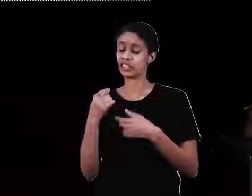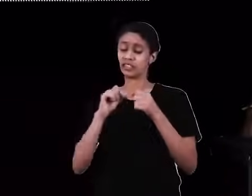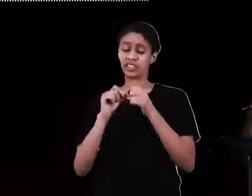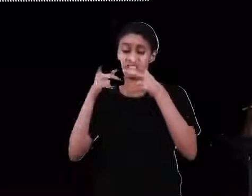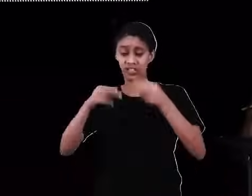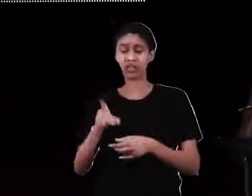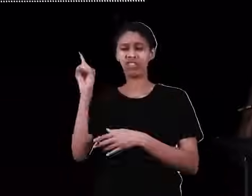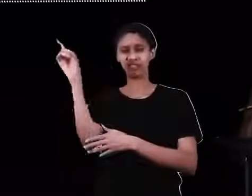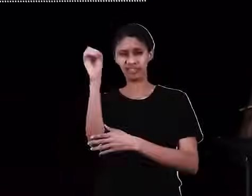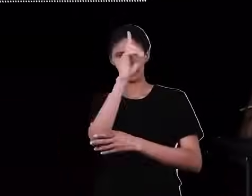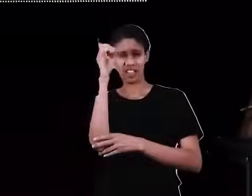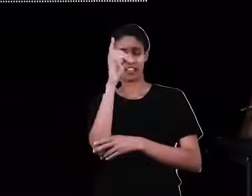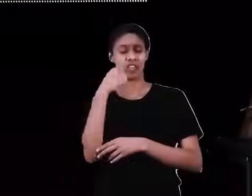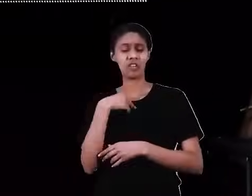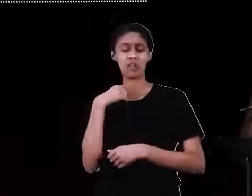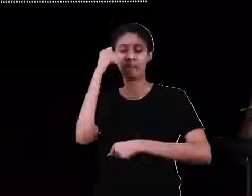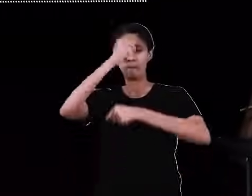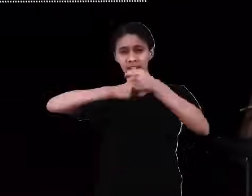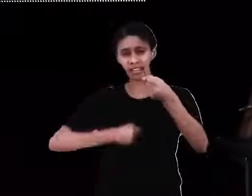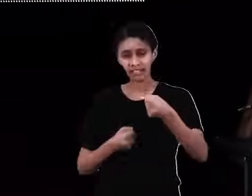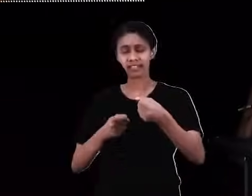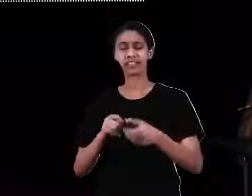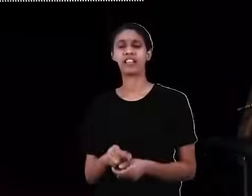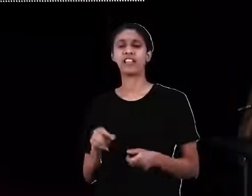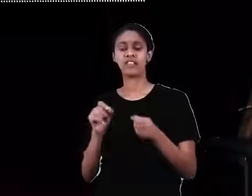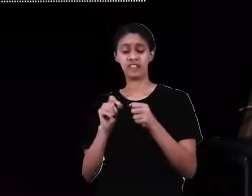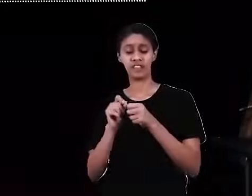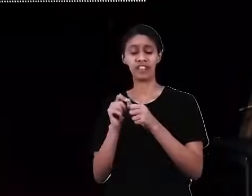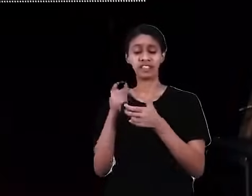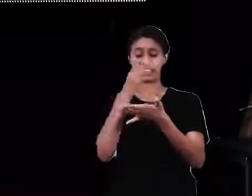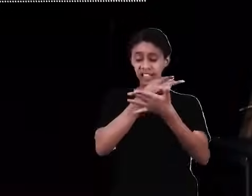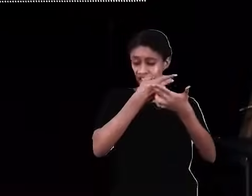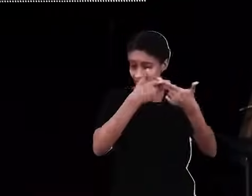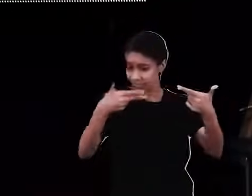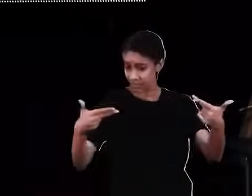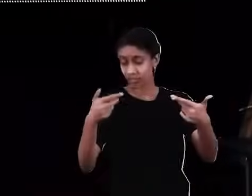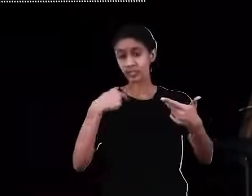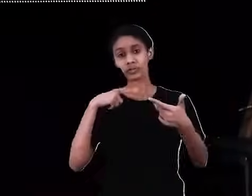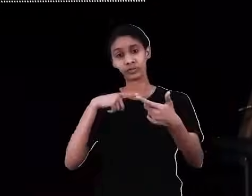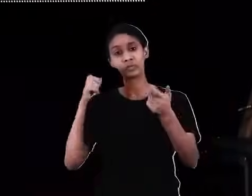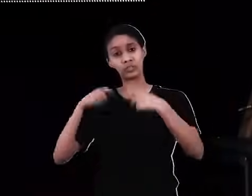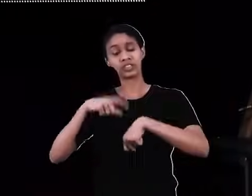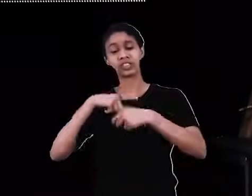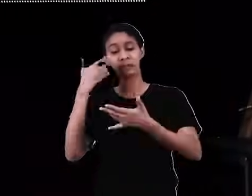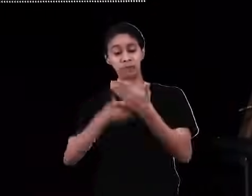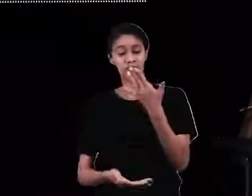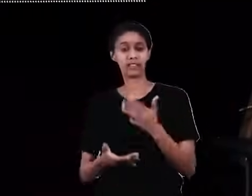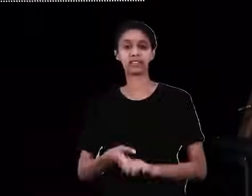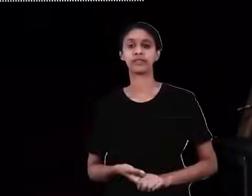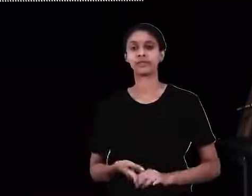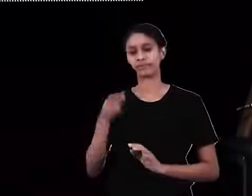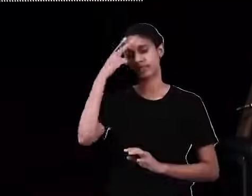vou matar, vou me vingar, vou fazer, eu tivesse perdido. Que